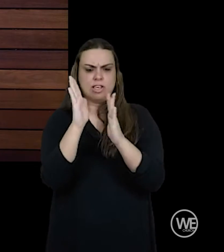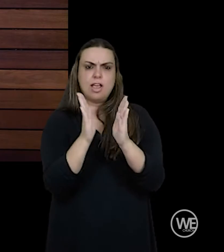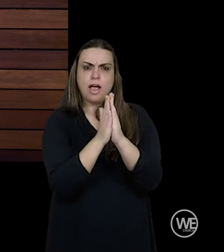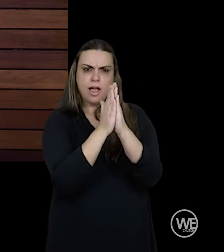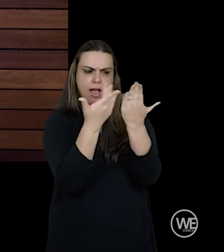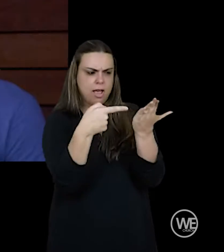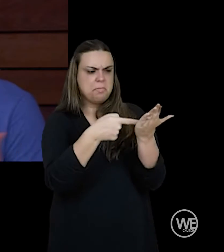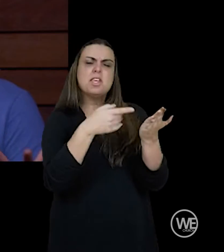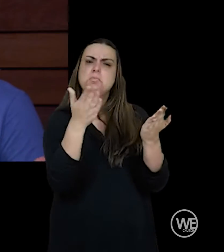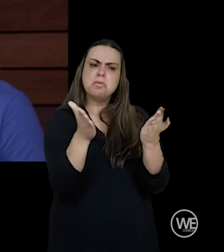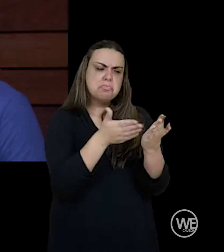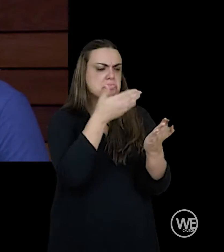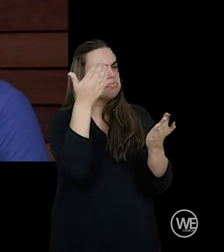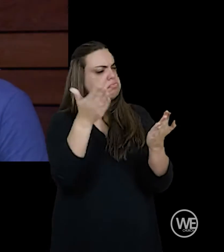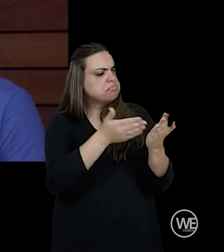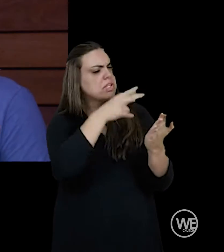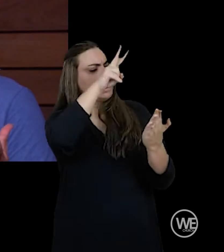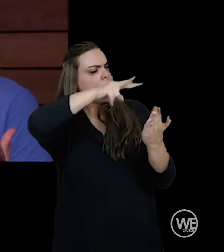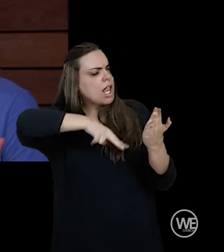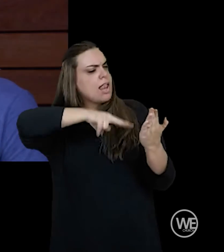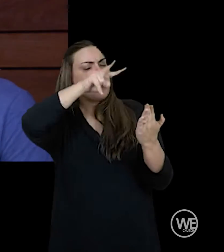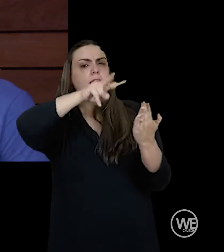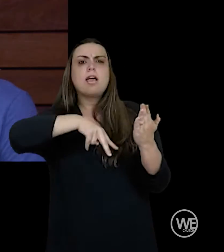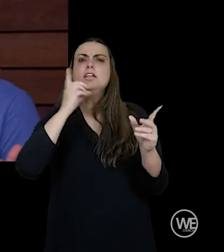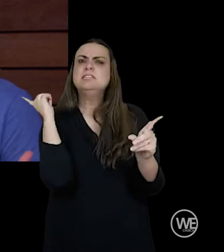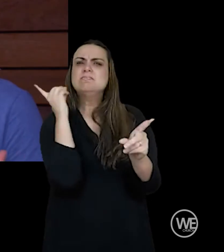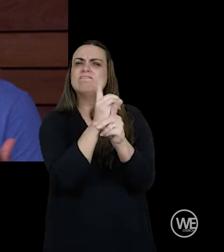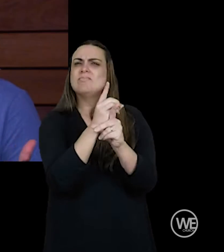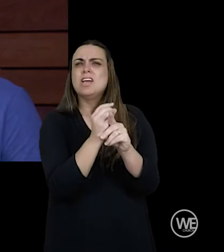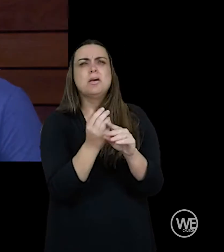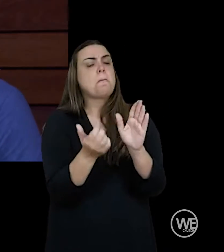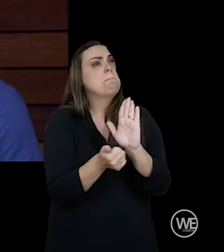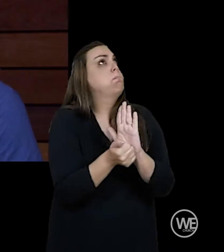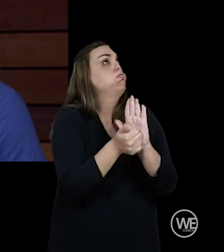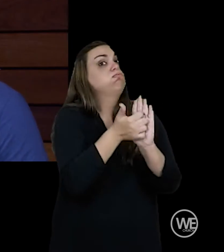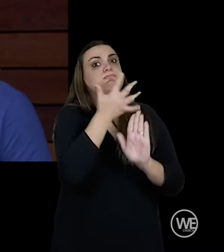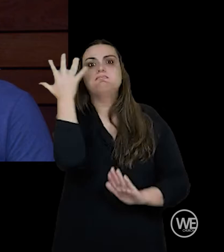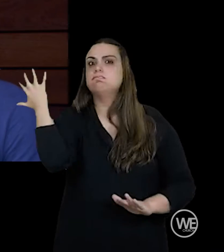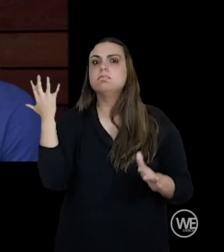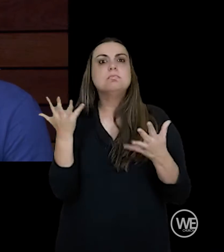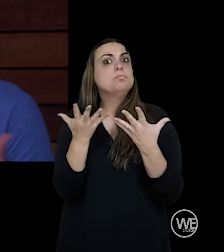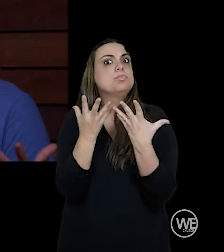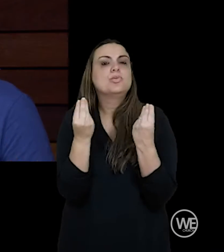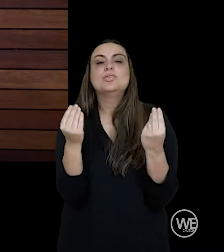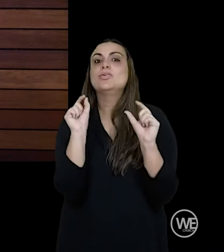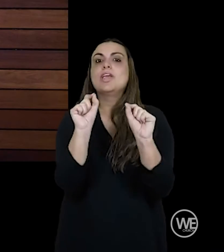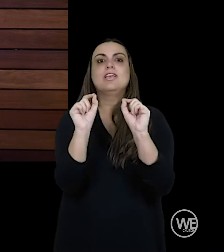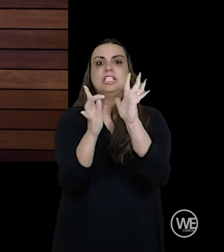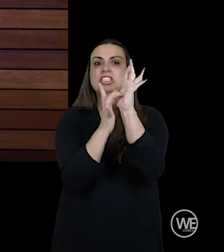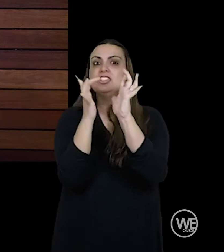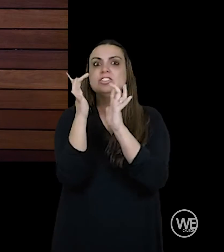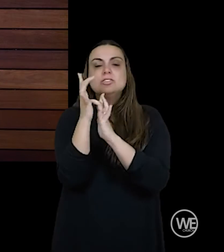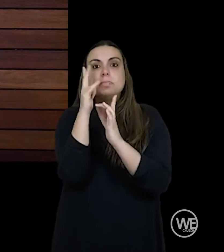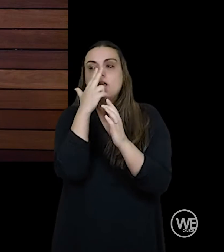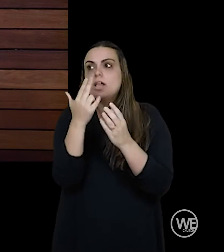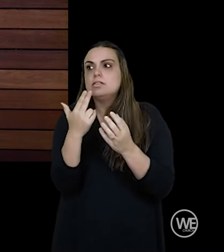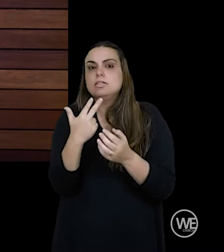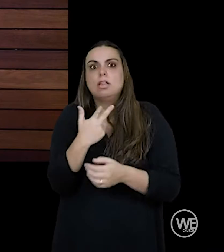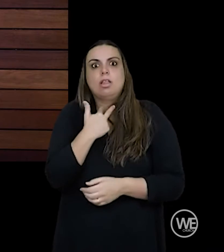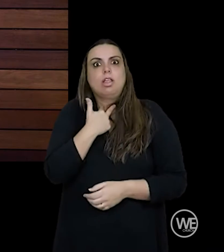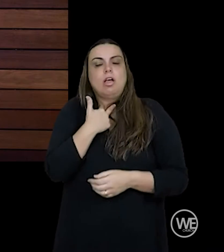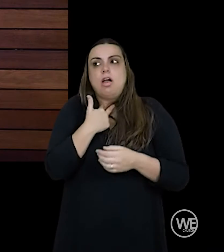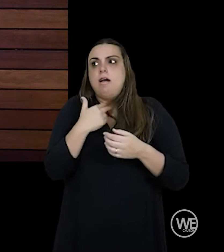passagens dos evangelhos, a gente encontra uma quantidade infinita de situações em que Jesus nos constrange com